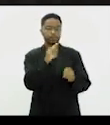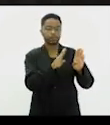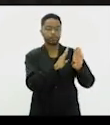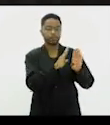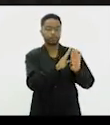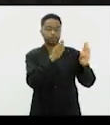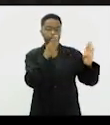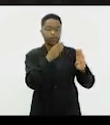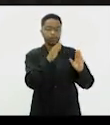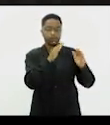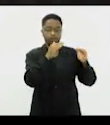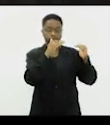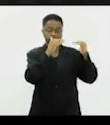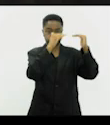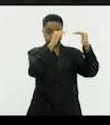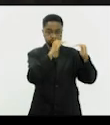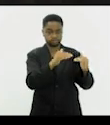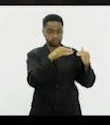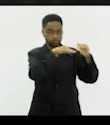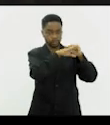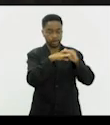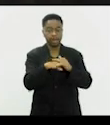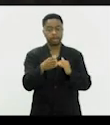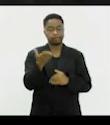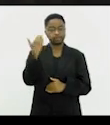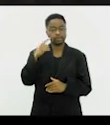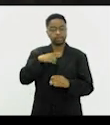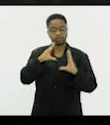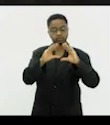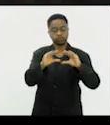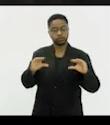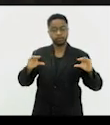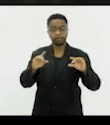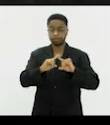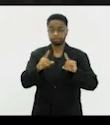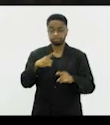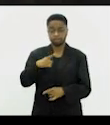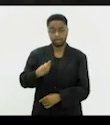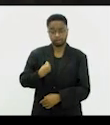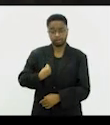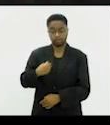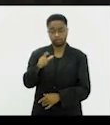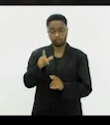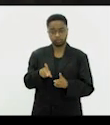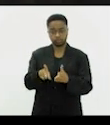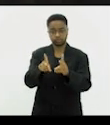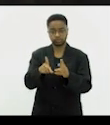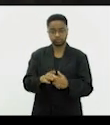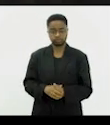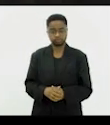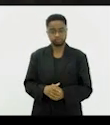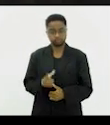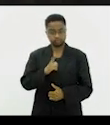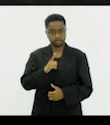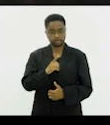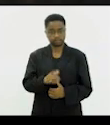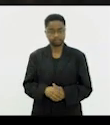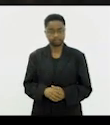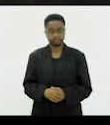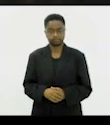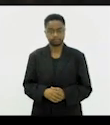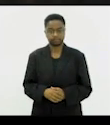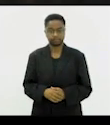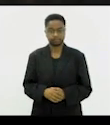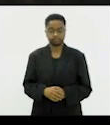desapareceu, aqui ficava um sofá que desapareceu. Aí estava tudo lá. Estava tudo lá.